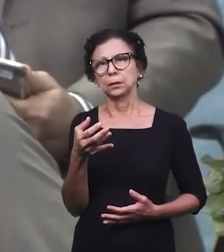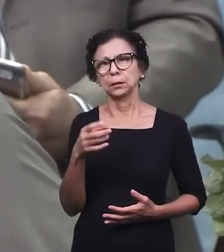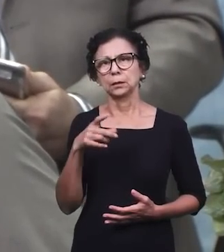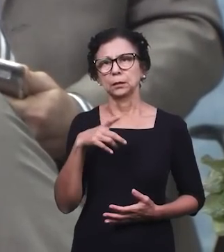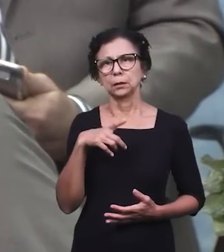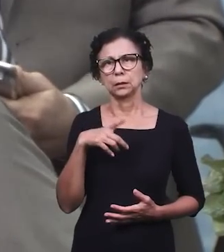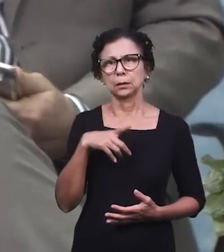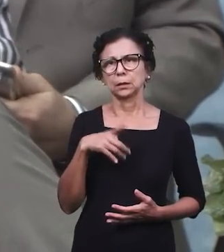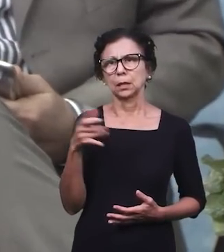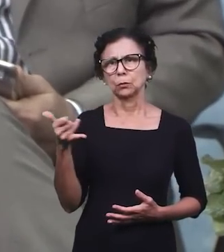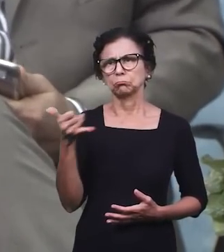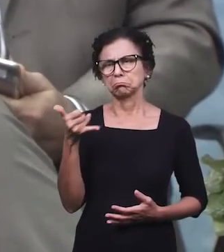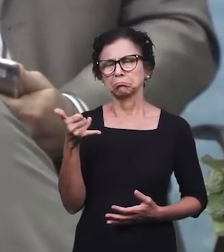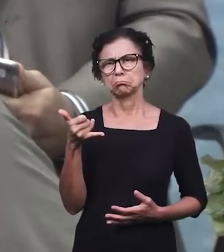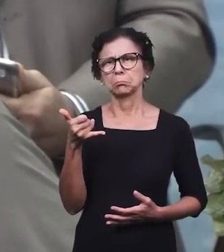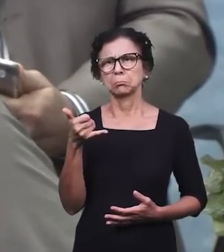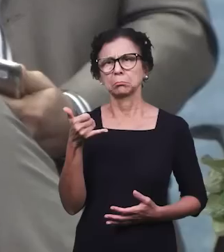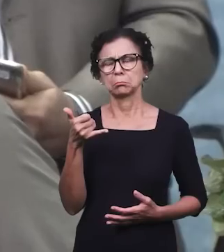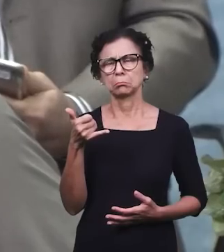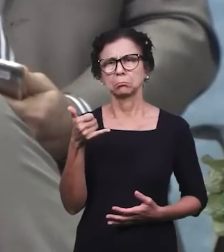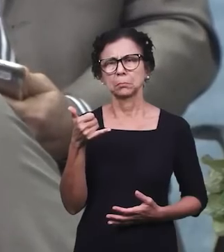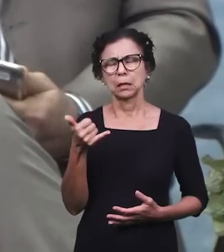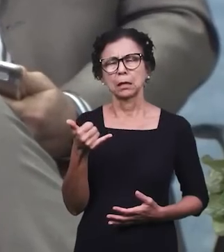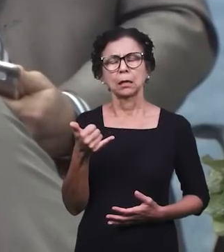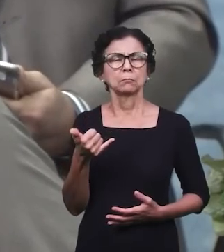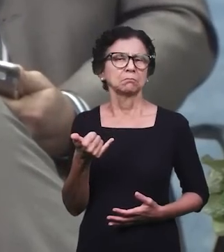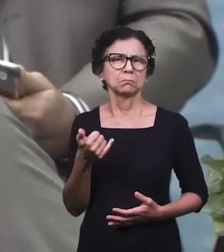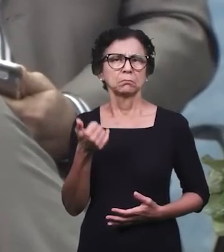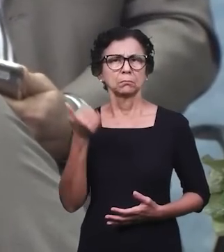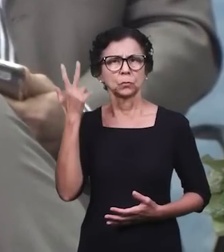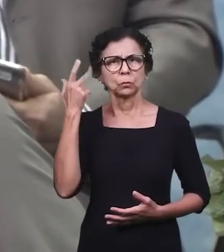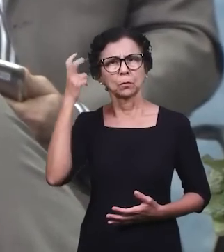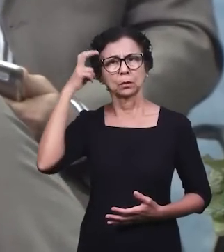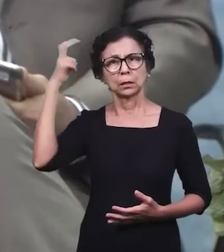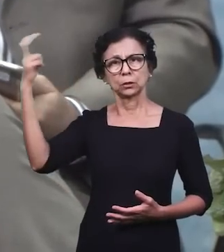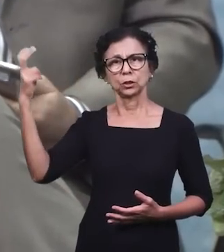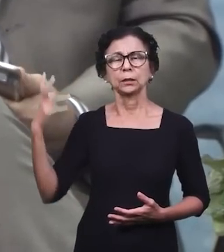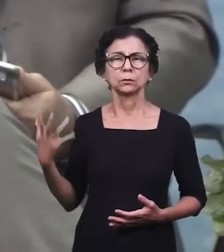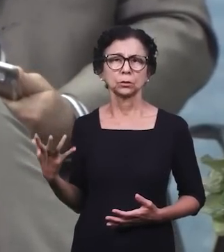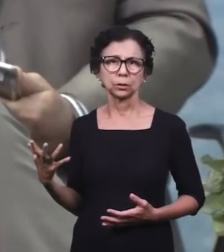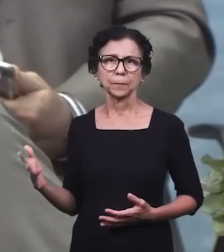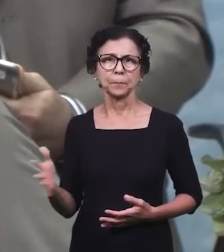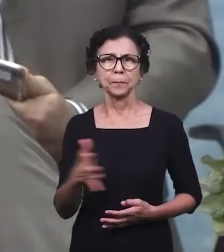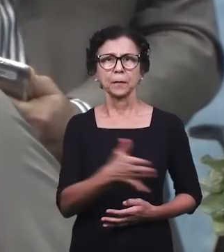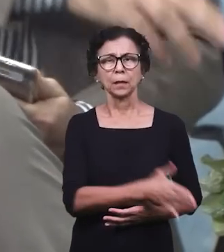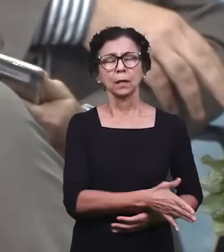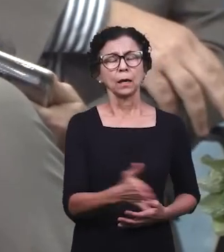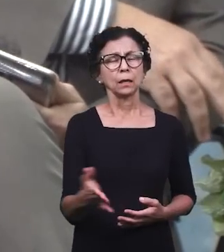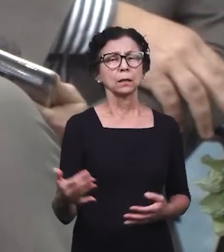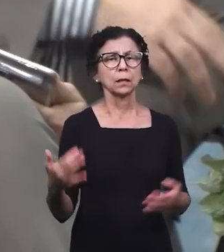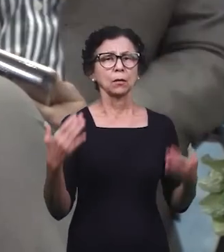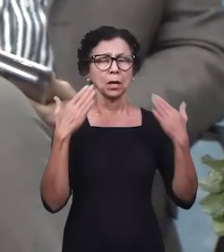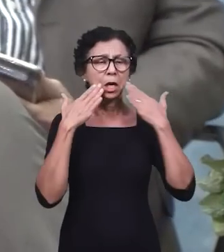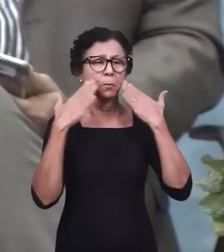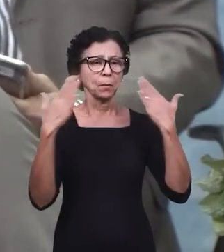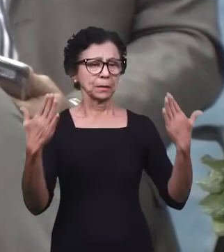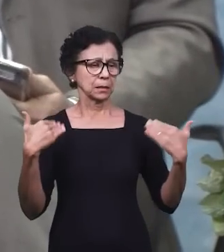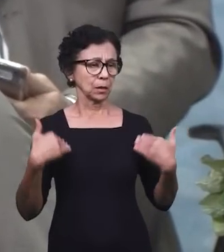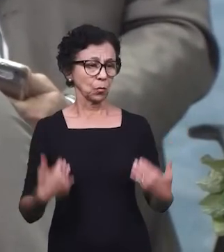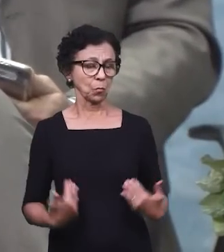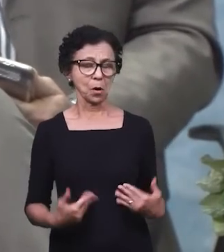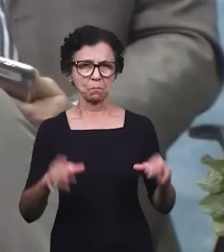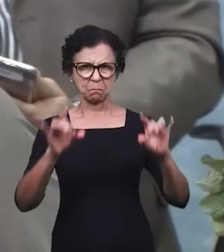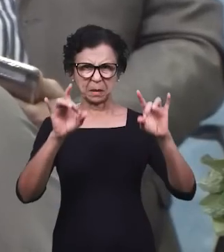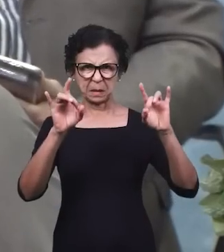meio de amigos, impressionar por causa de uma roupa que eu não precisava comprar e ser mais inteligente, eu prefiro ser